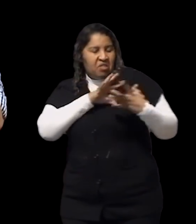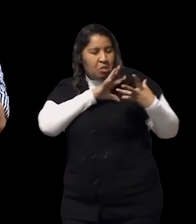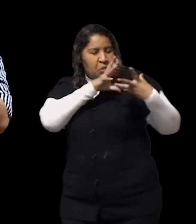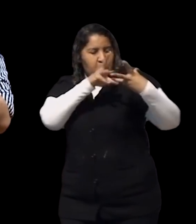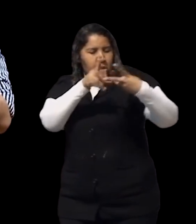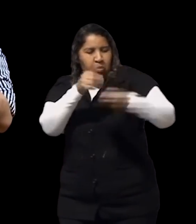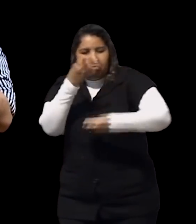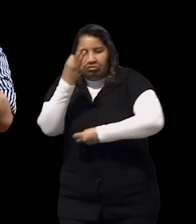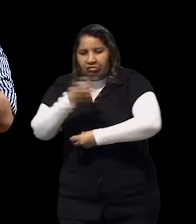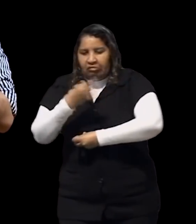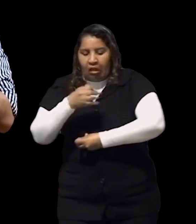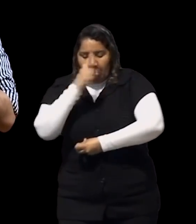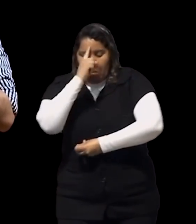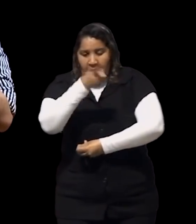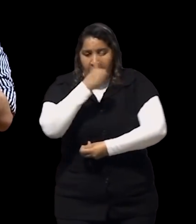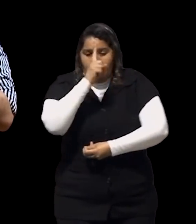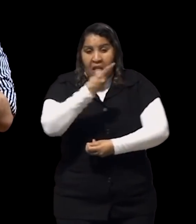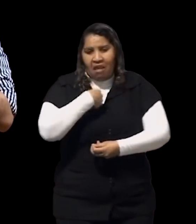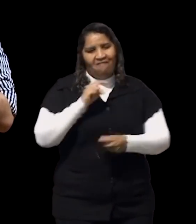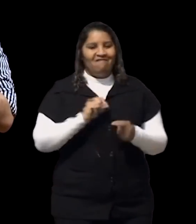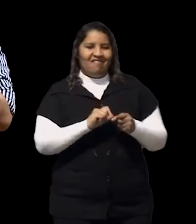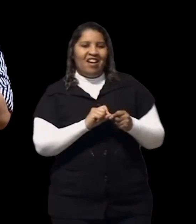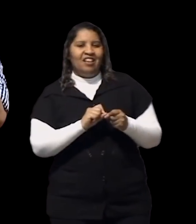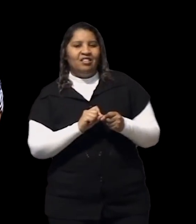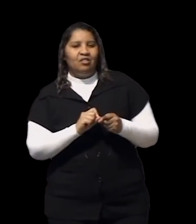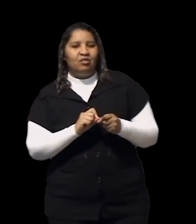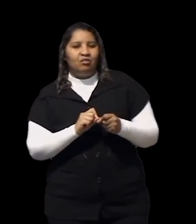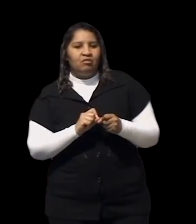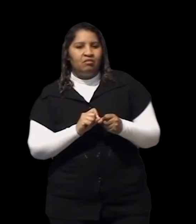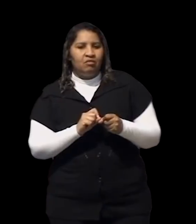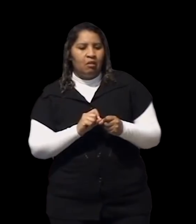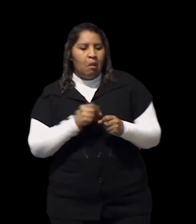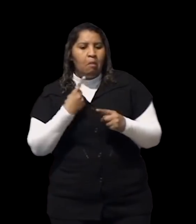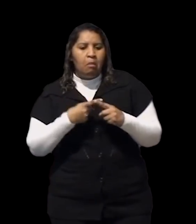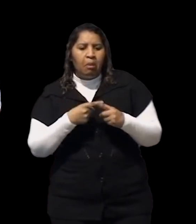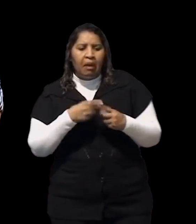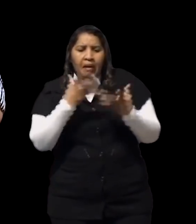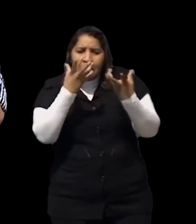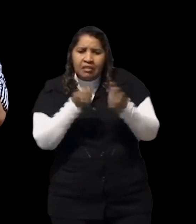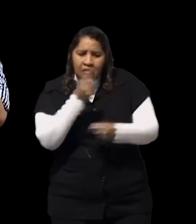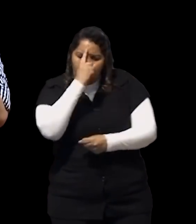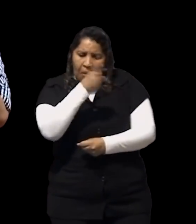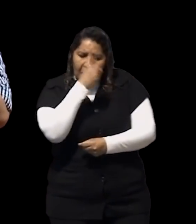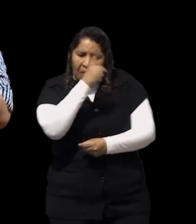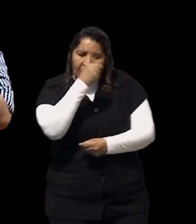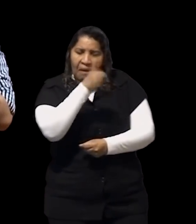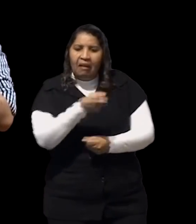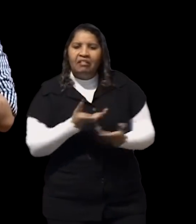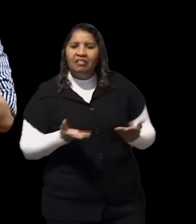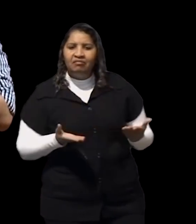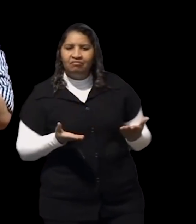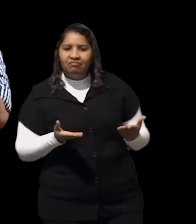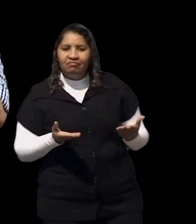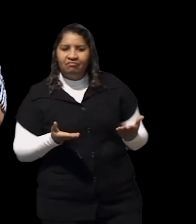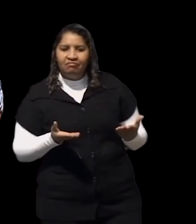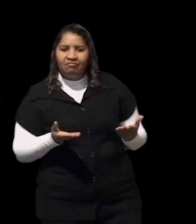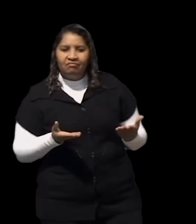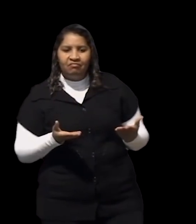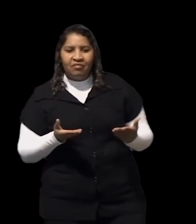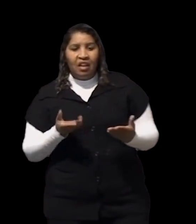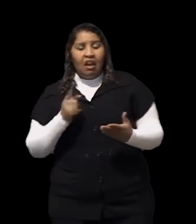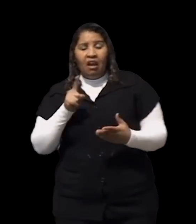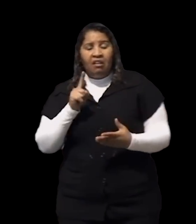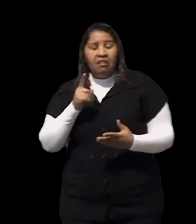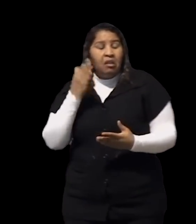certinho dentro daquilo que manda as ordens da vida ele é